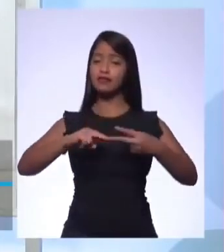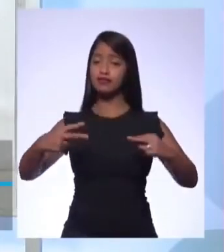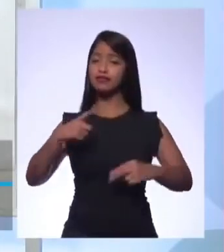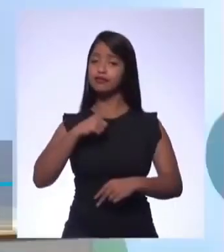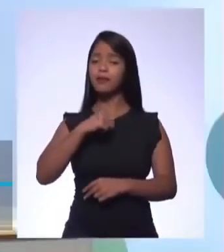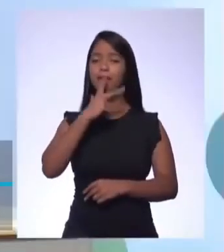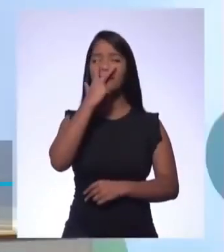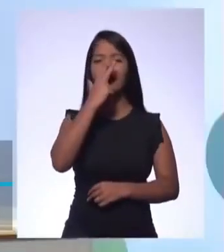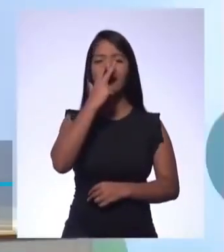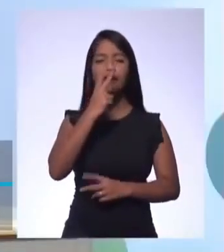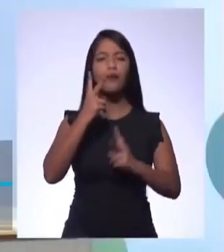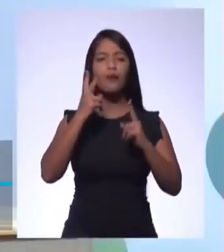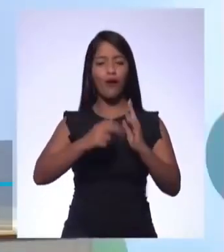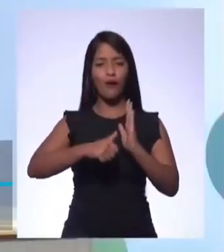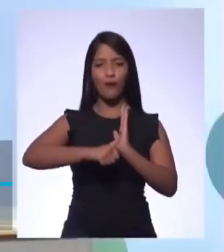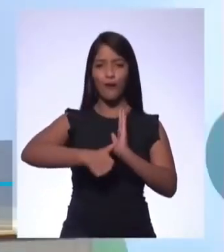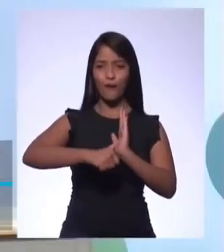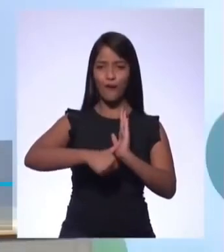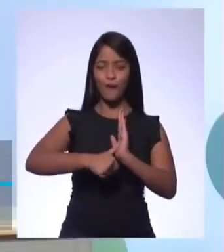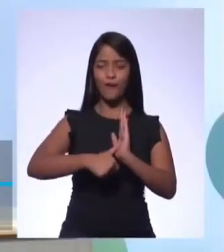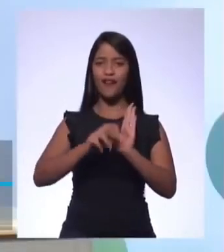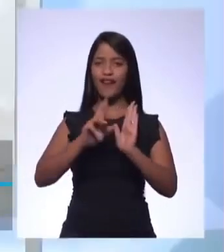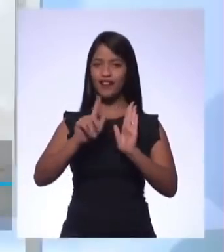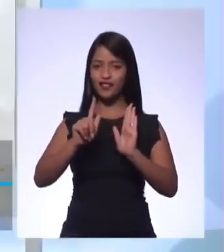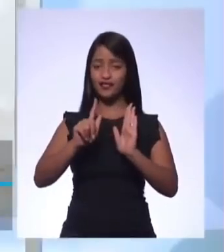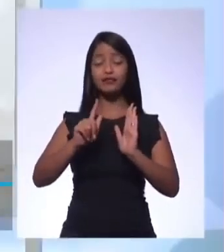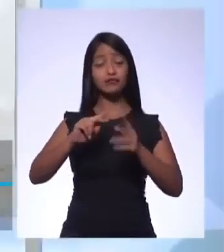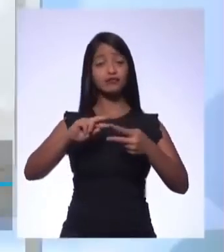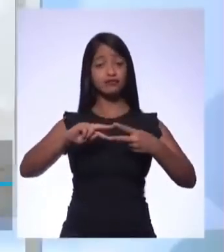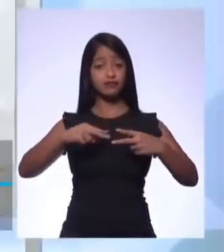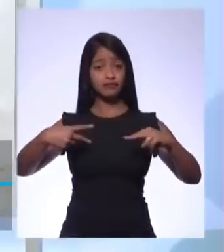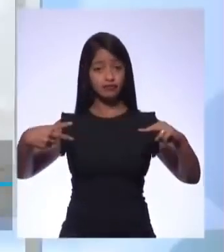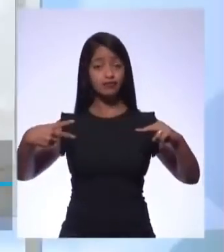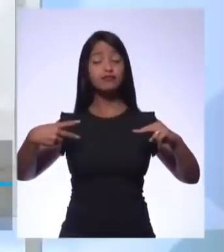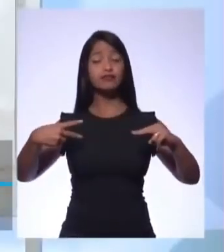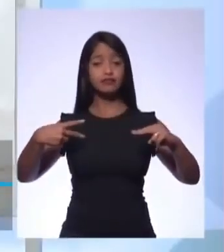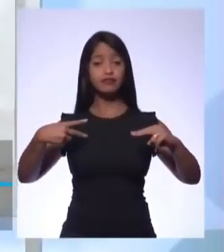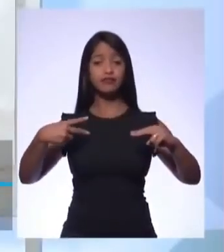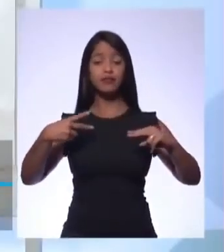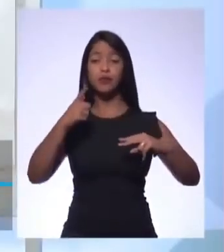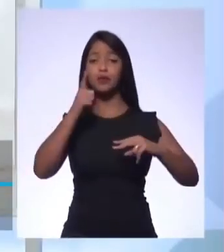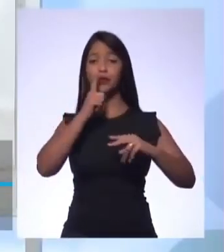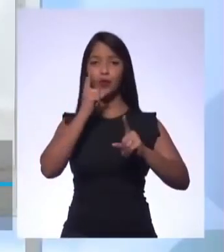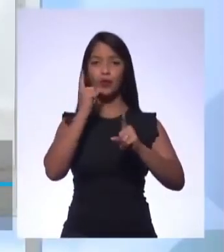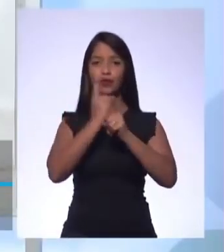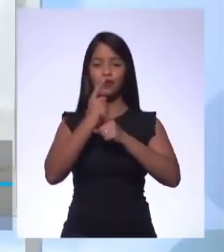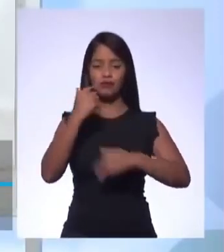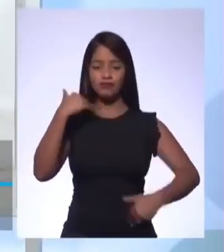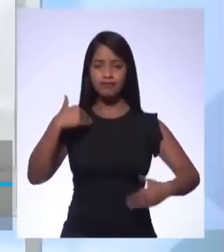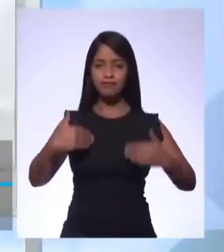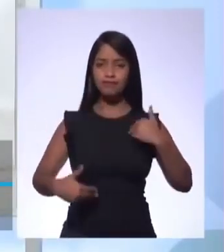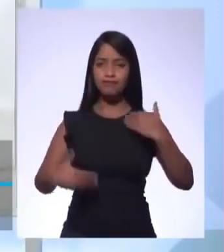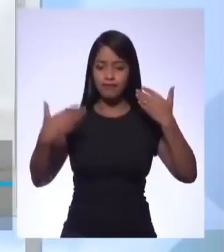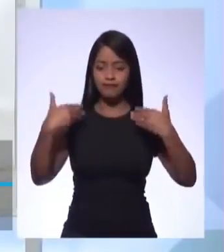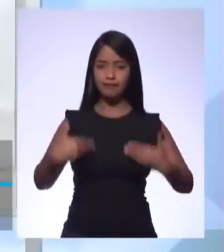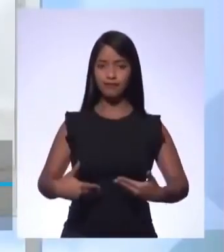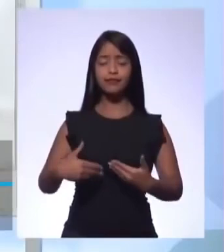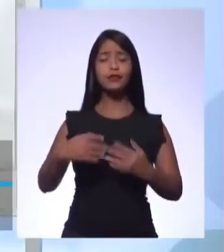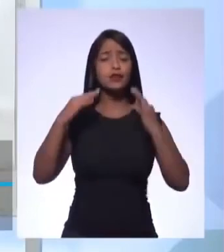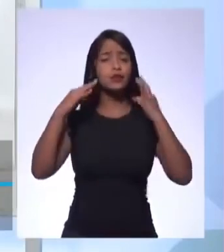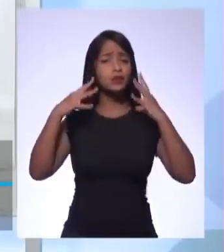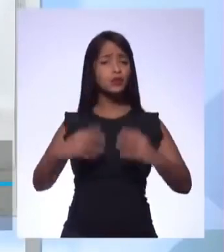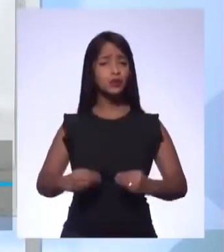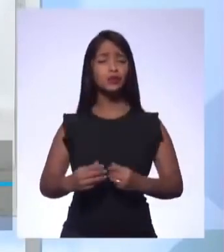Vamos resumindo aí, né? É o nosso Exatamente. código genético, é a nossa identificação pessoal. Então, tudo tem DNA.